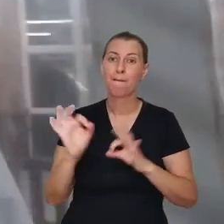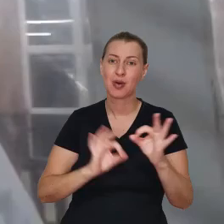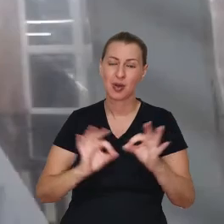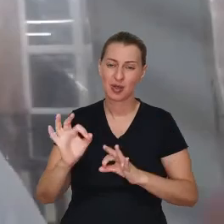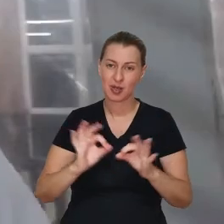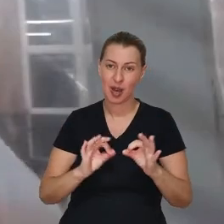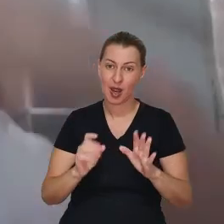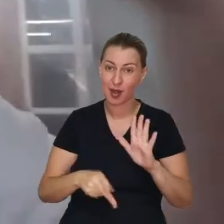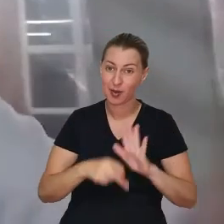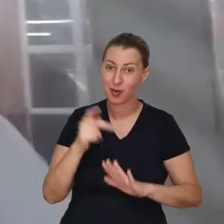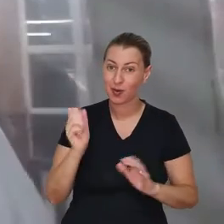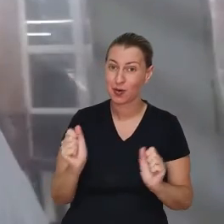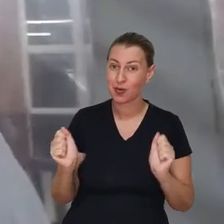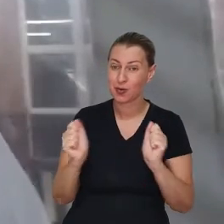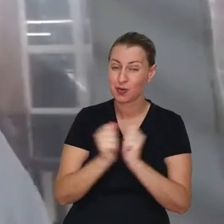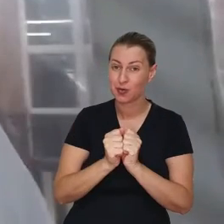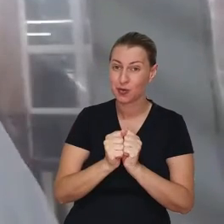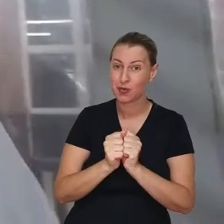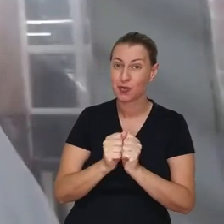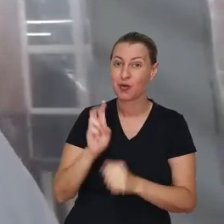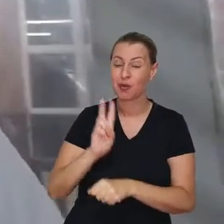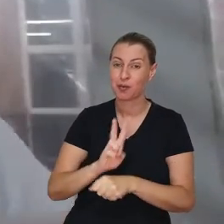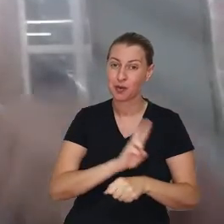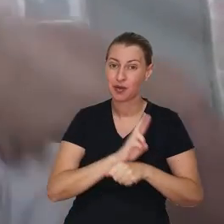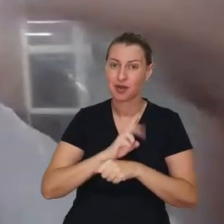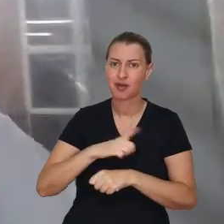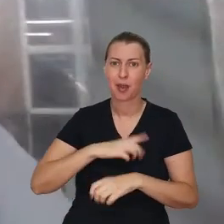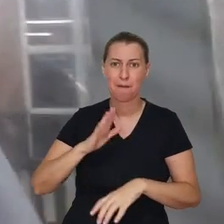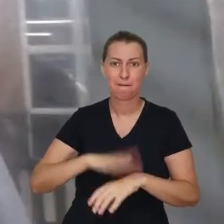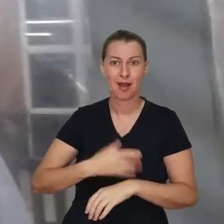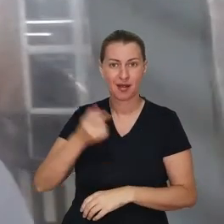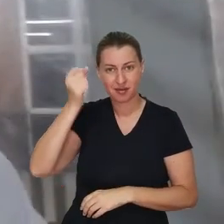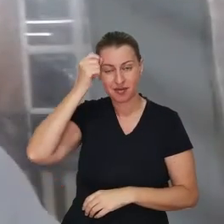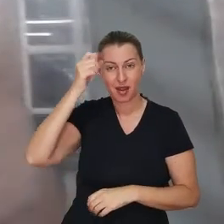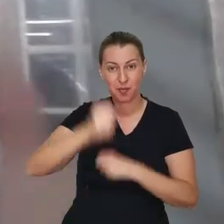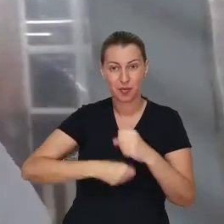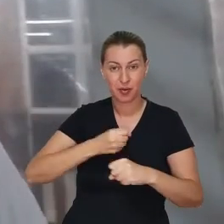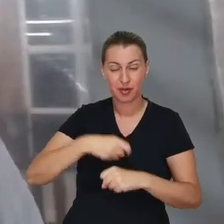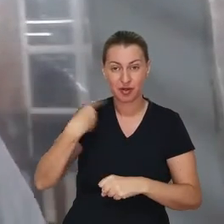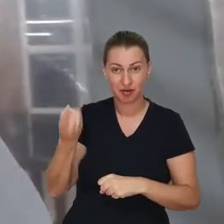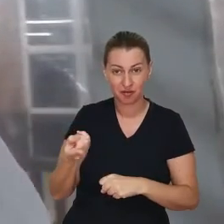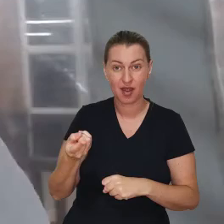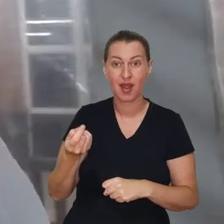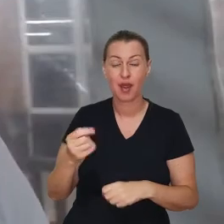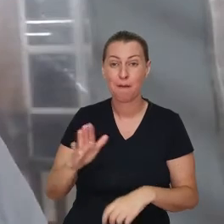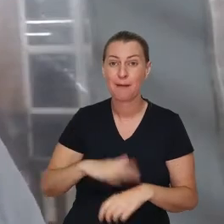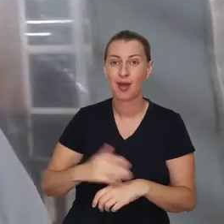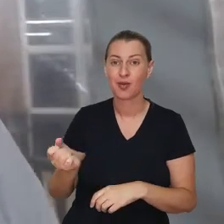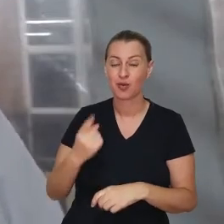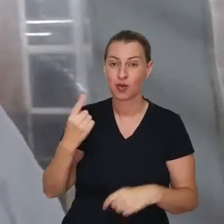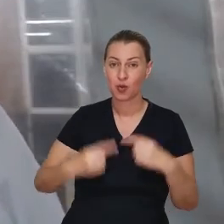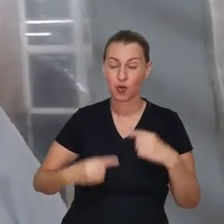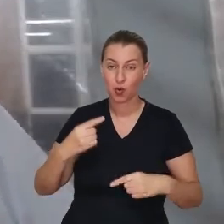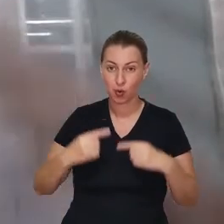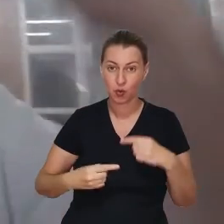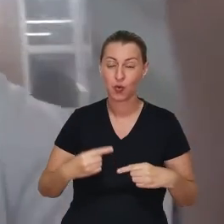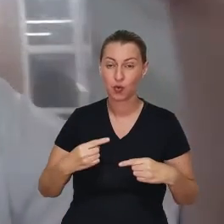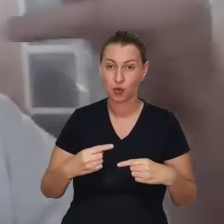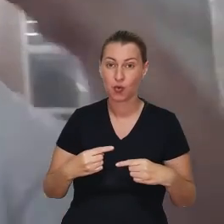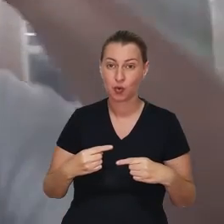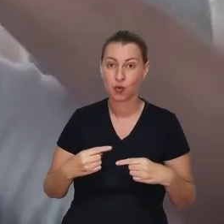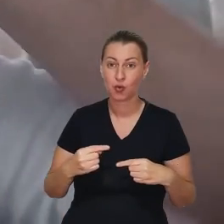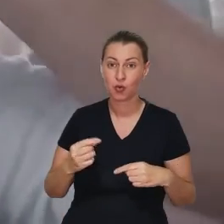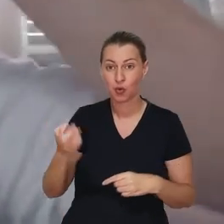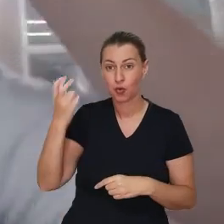muitas ideias para o ano que vem, para além desse concurso cultural. Então, sigam nossas redes, apoiem lá, compartilhem nosso conteúdo